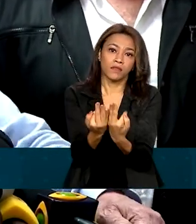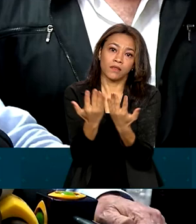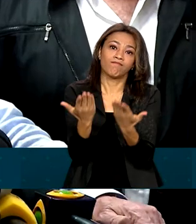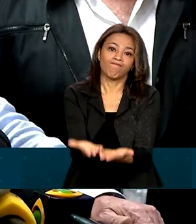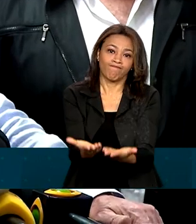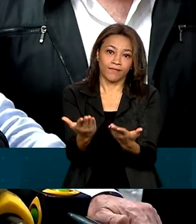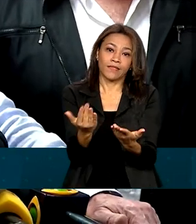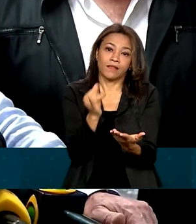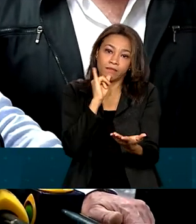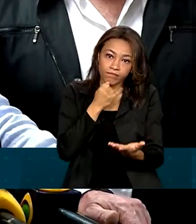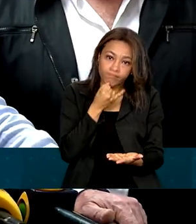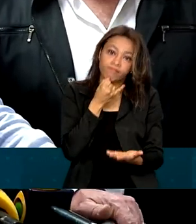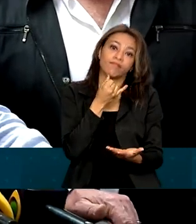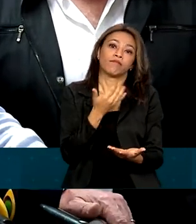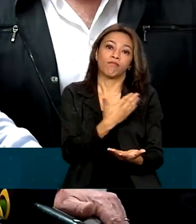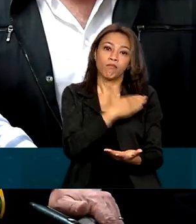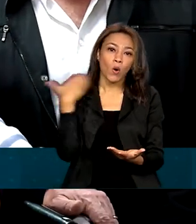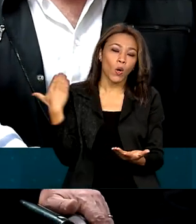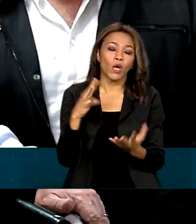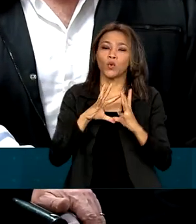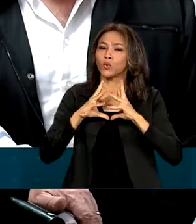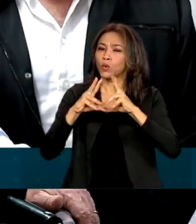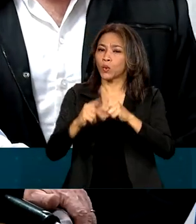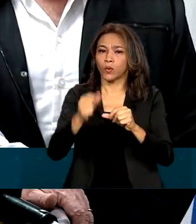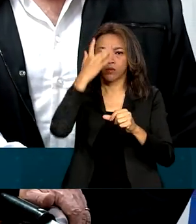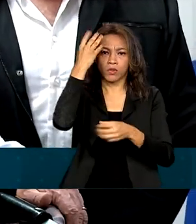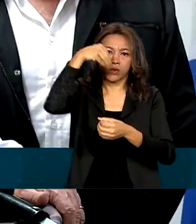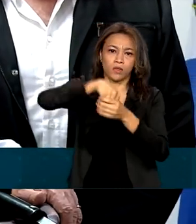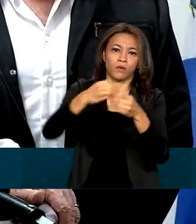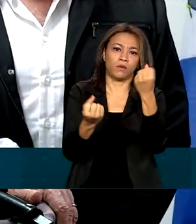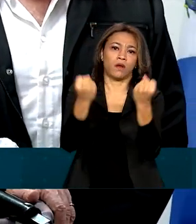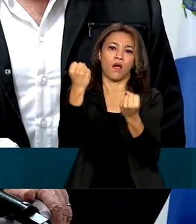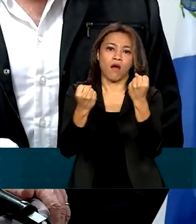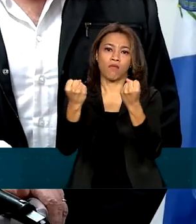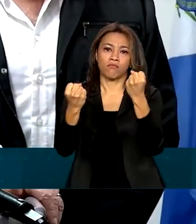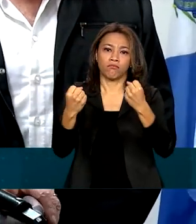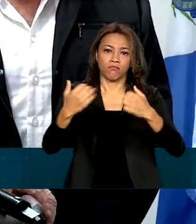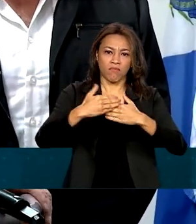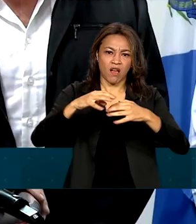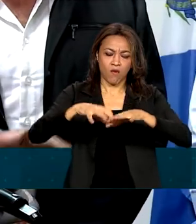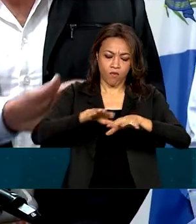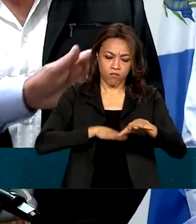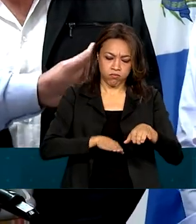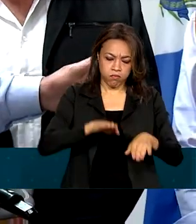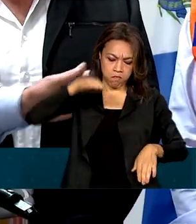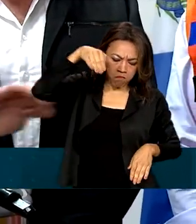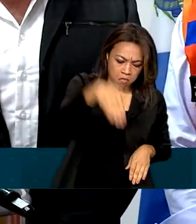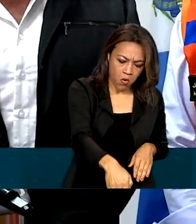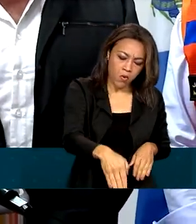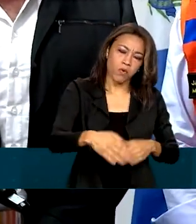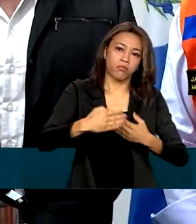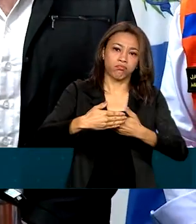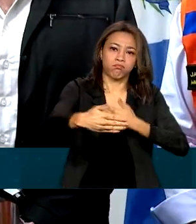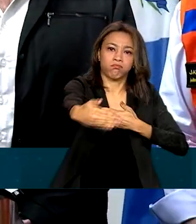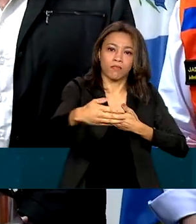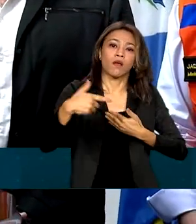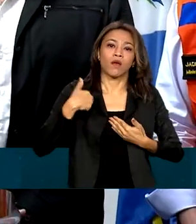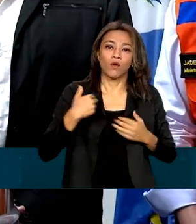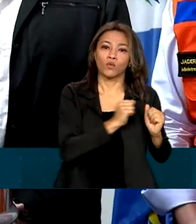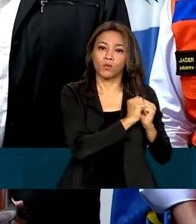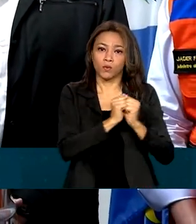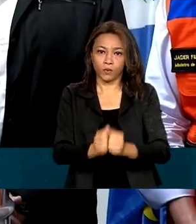sabe, que morreu todas as pessoas. Eu passei aqui junto com o meu ministro da cidade, junto com o